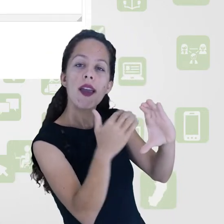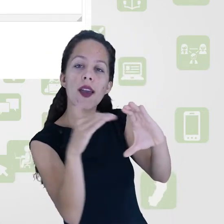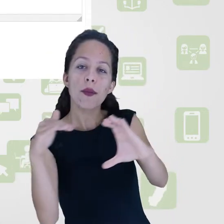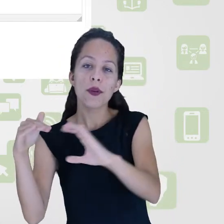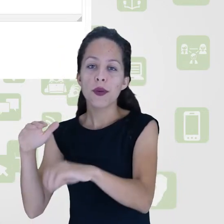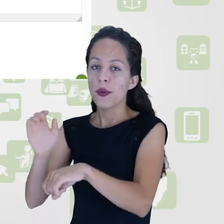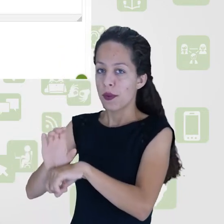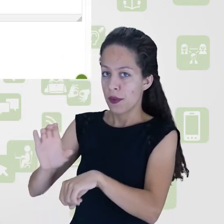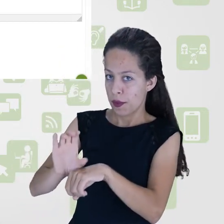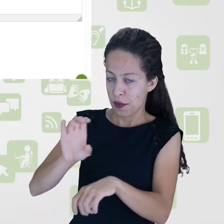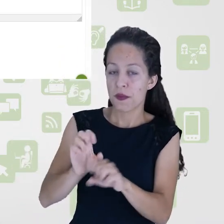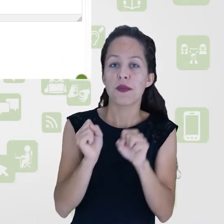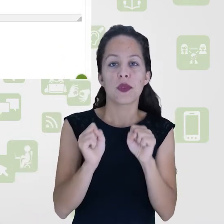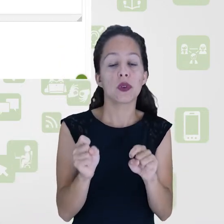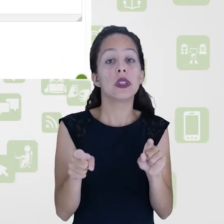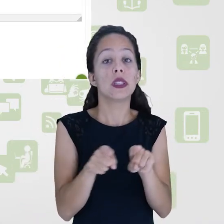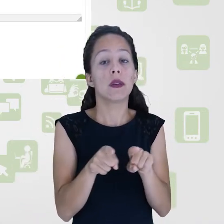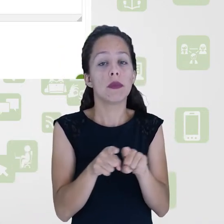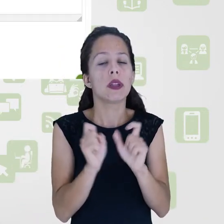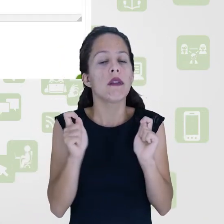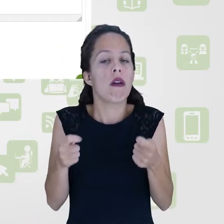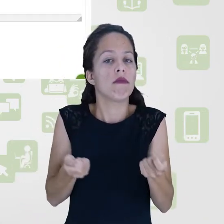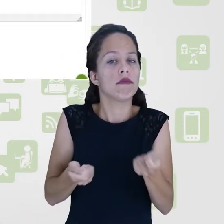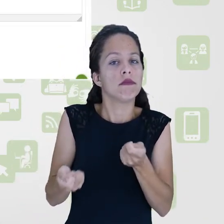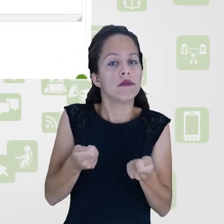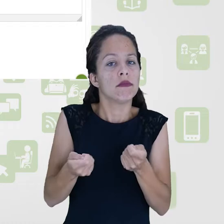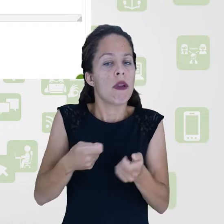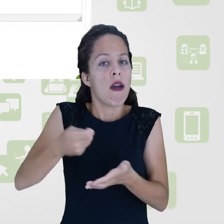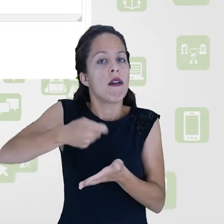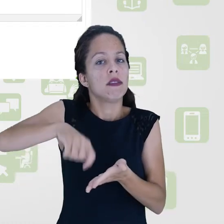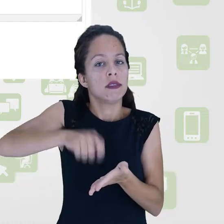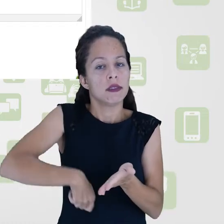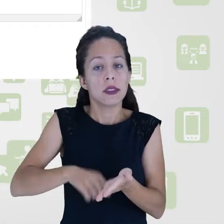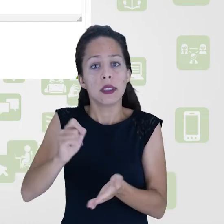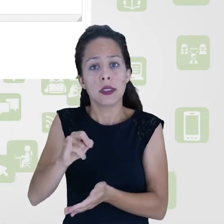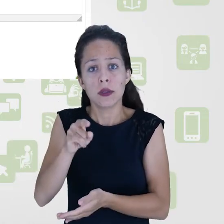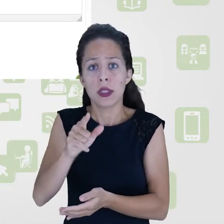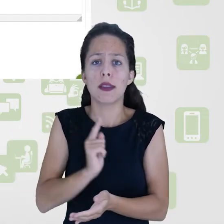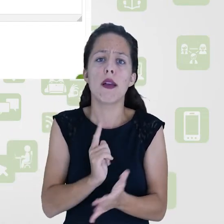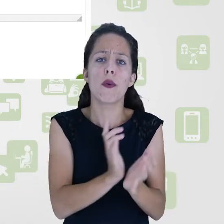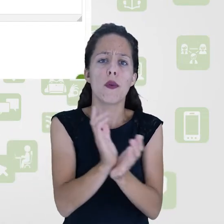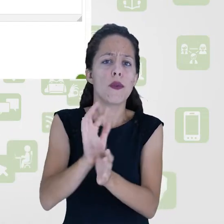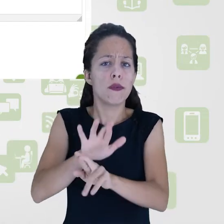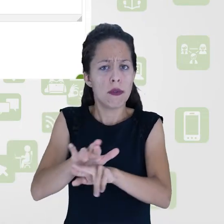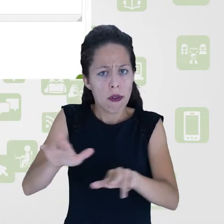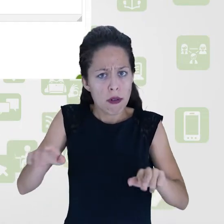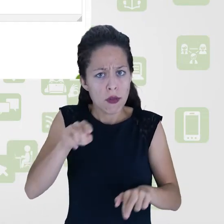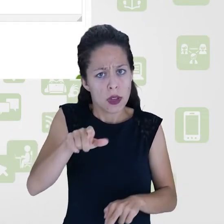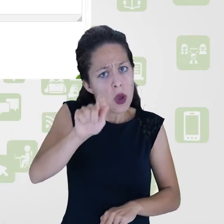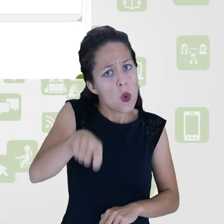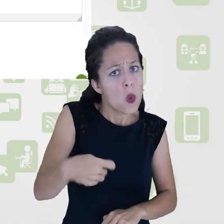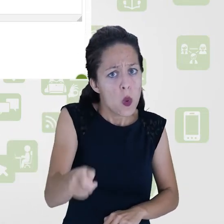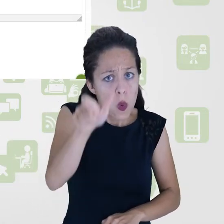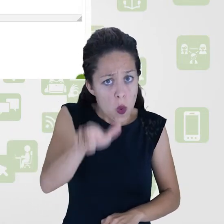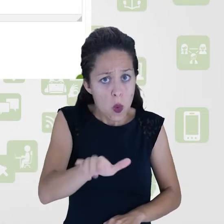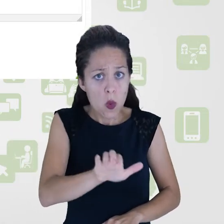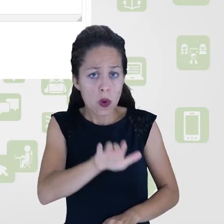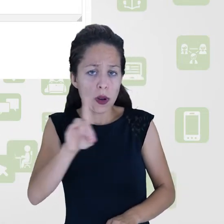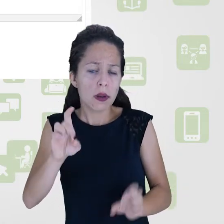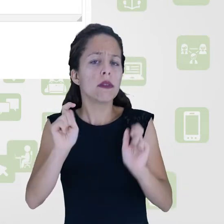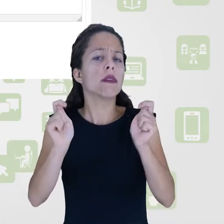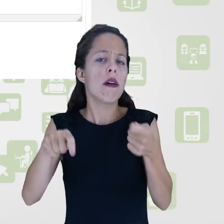exemplo. E também é possível gerenciar as assinaturas. Se você tem mais de uma turma, é coordenador, coordenadora de algum curso, também é